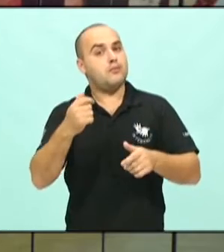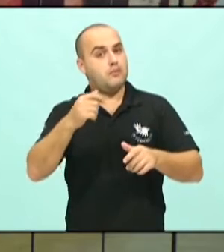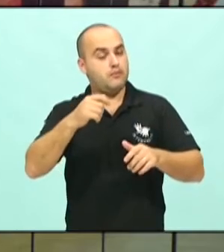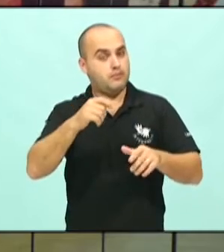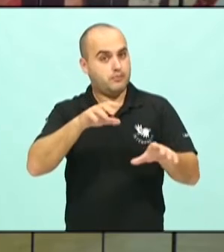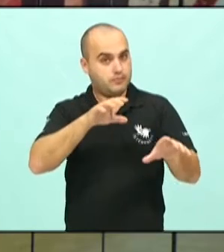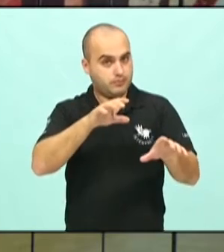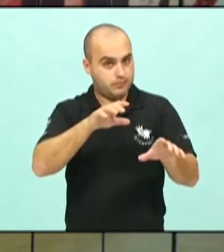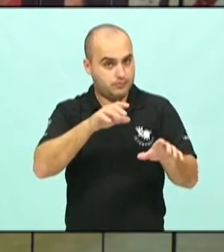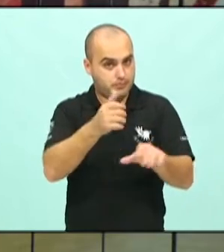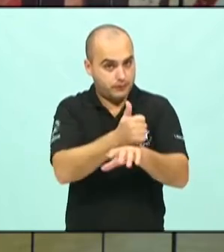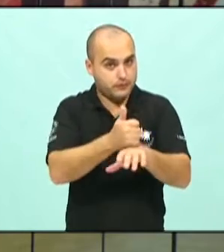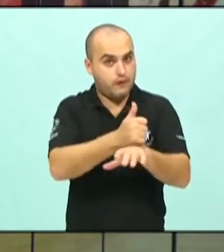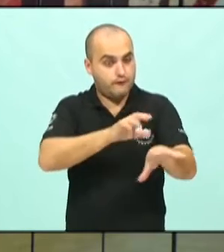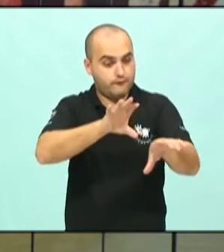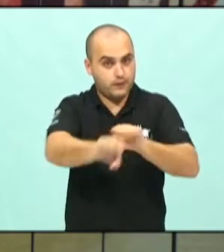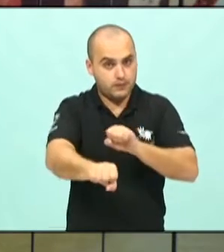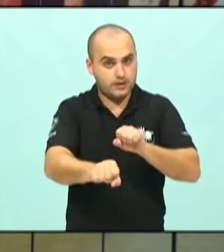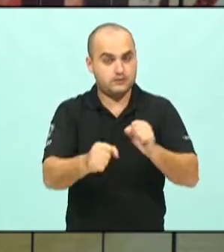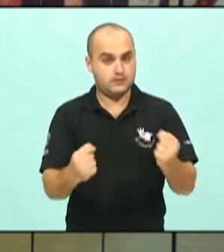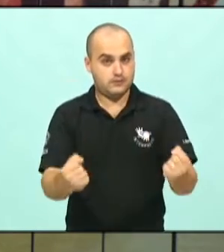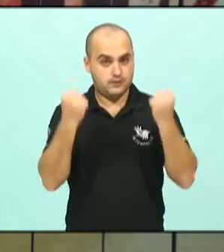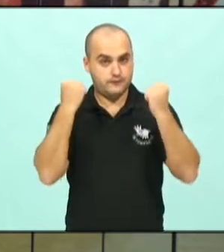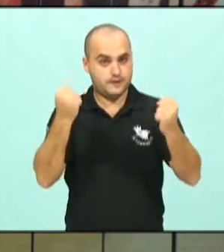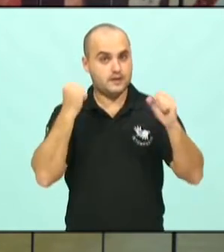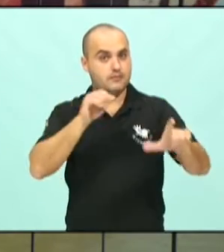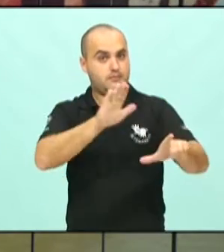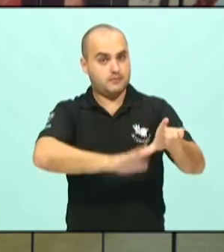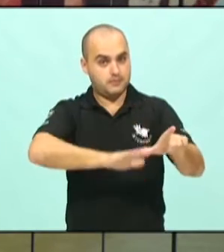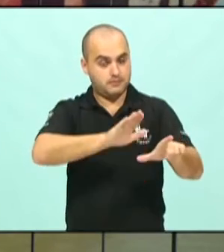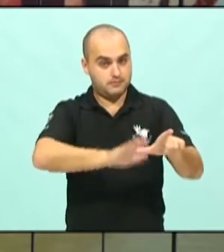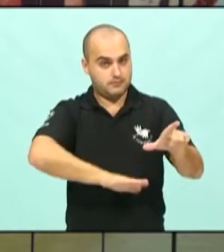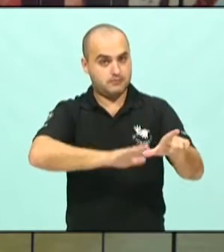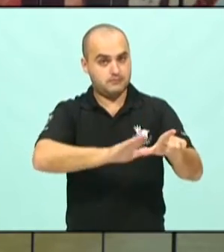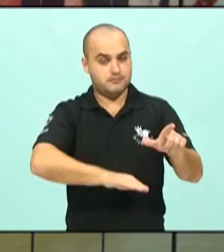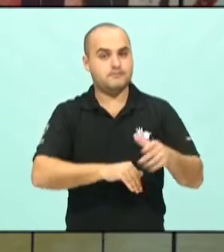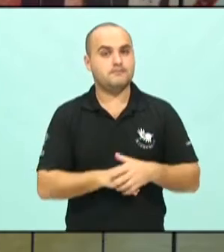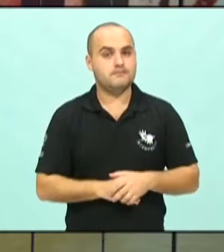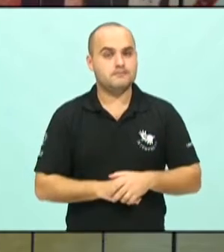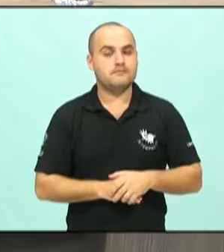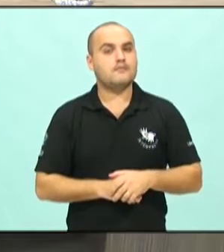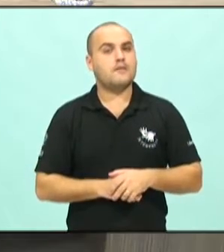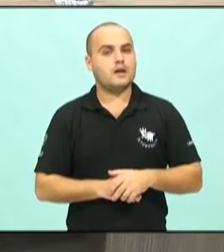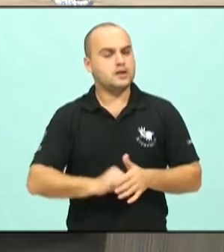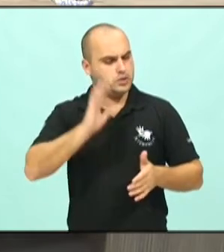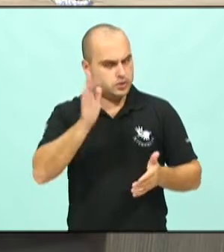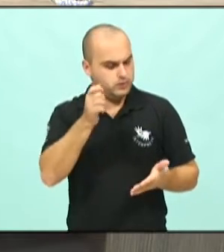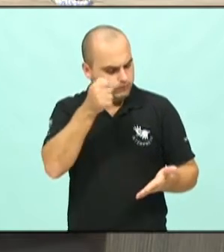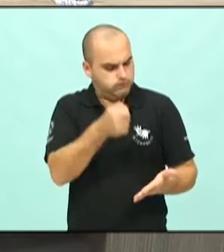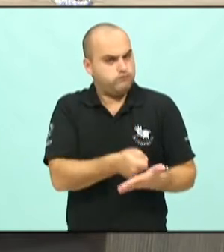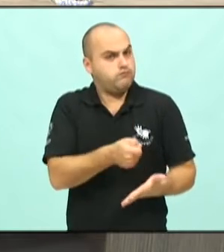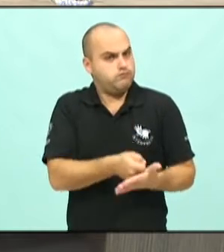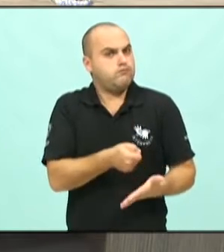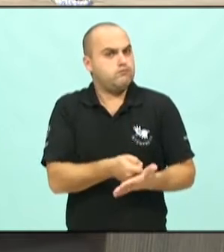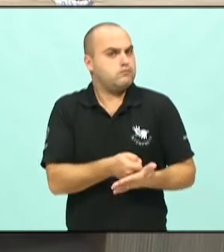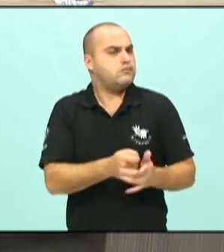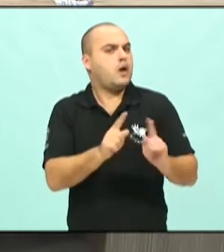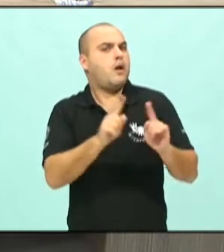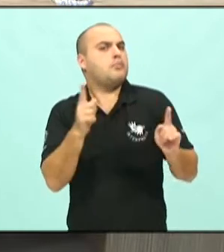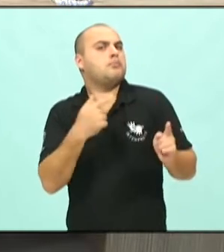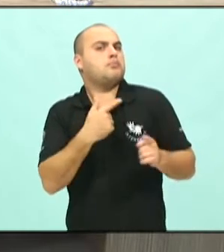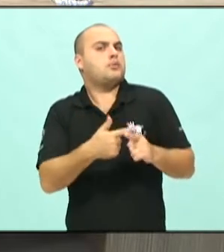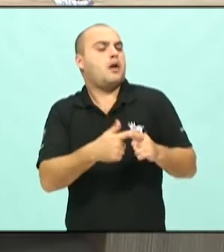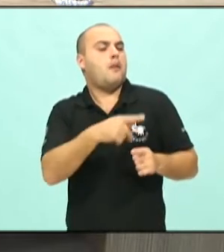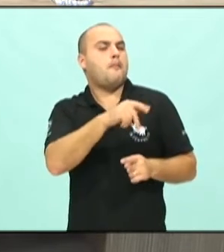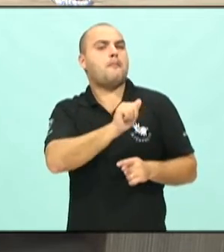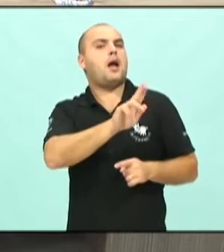educação física na categoria bacharel, né? Até a gente cumpriu isso muito rigorosamente. Não porque o Paulo ou porque o diretor de